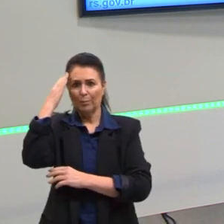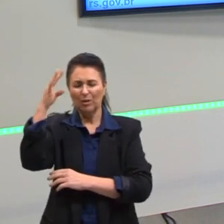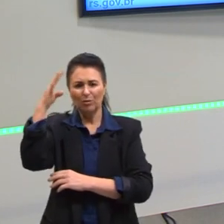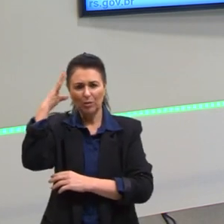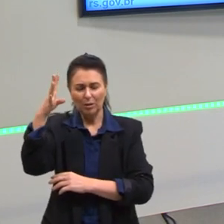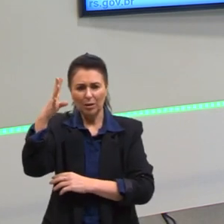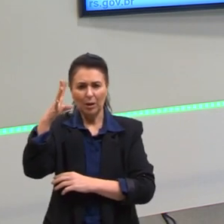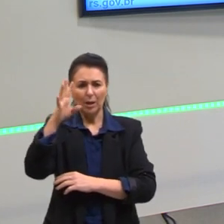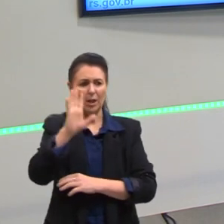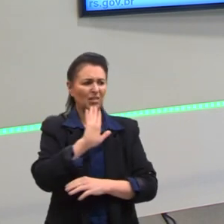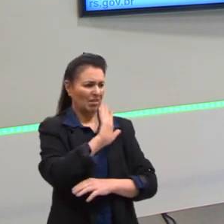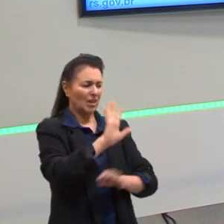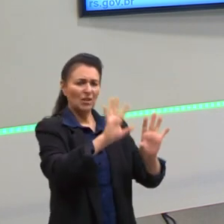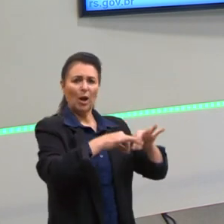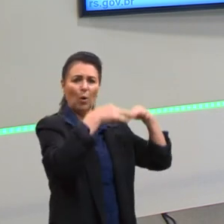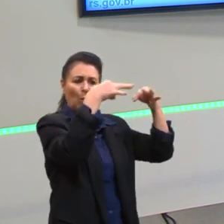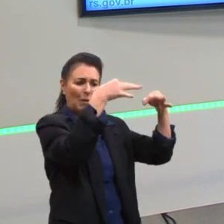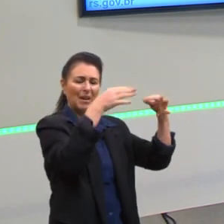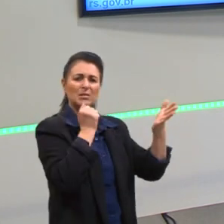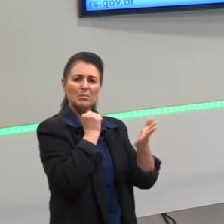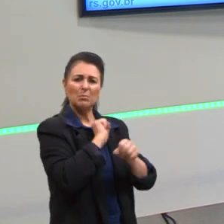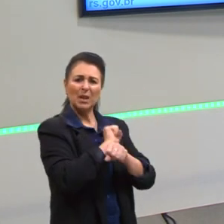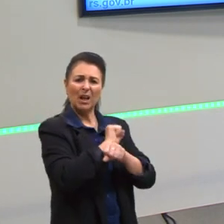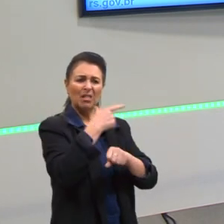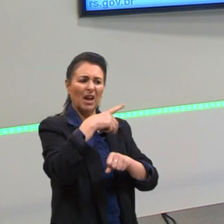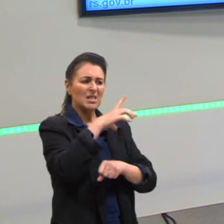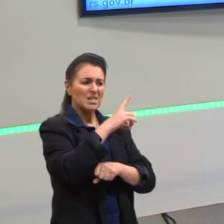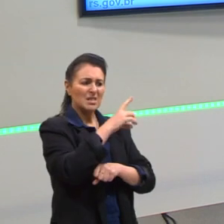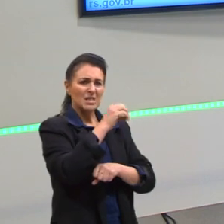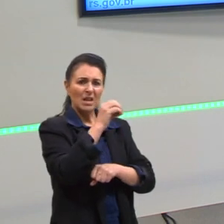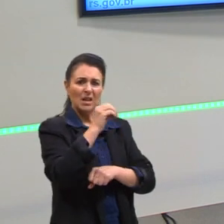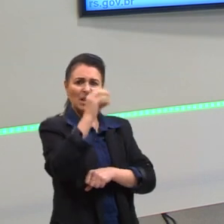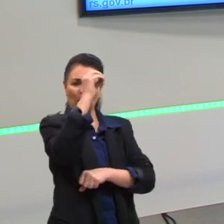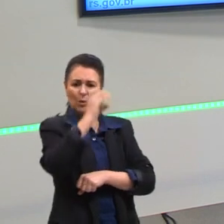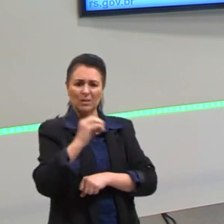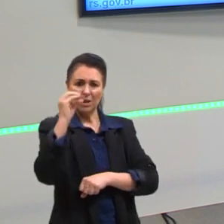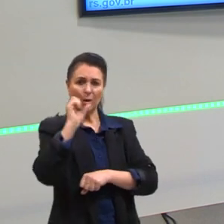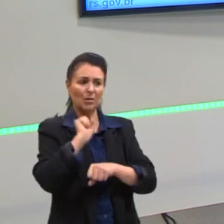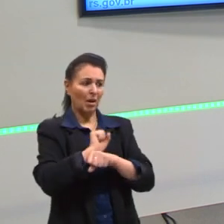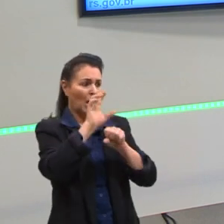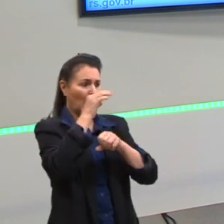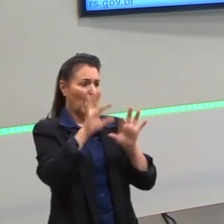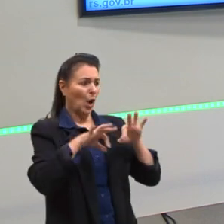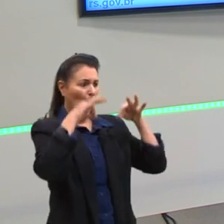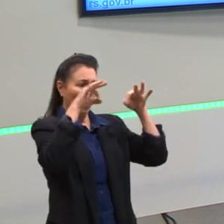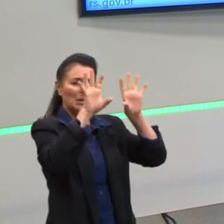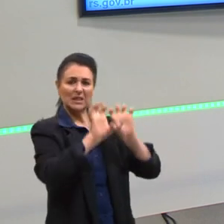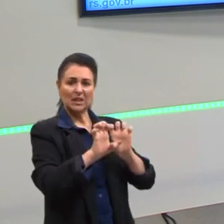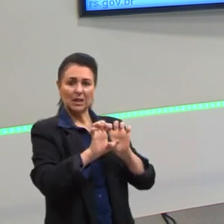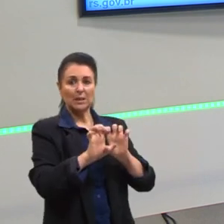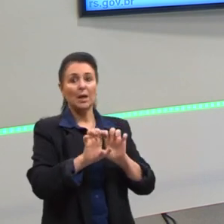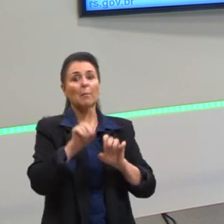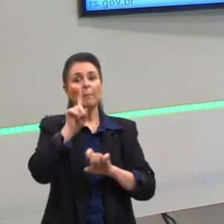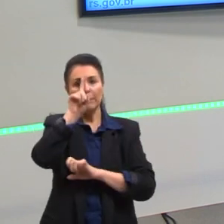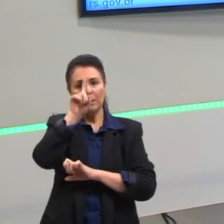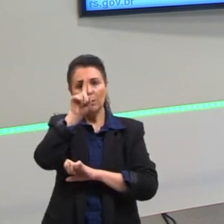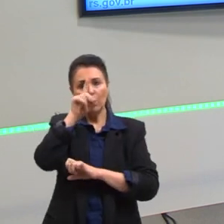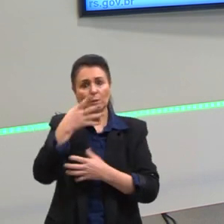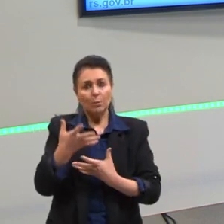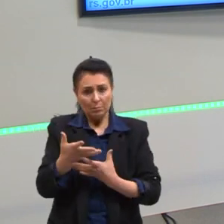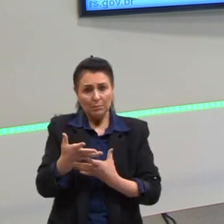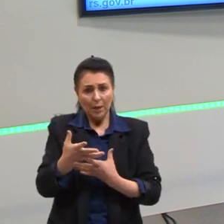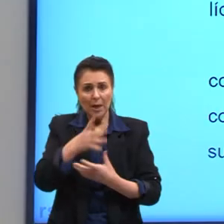roupa e mandei aquela roupa a 100 graus Celsius para te conseguir secar ela seria super Perigoso para quem sabe o para quem